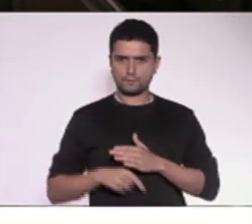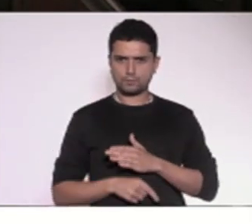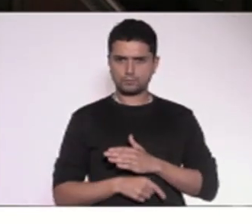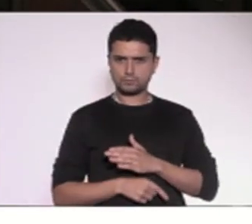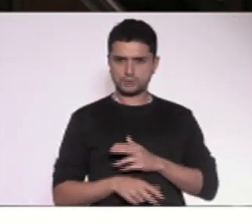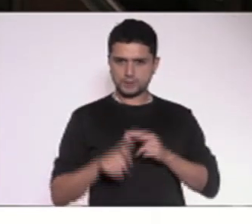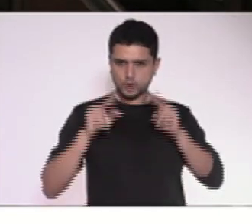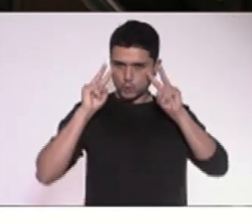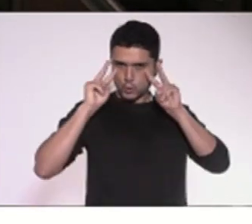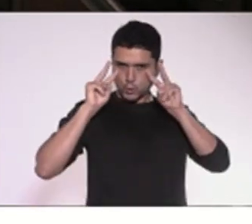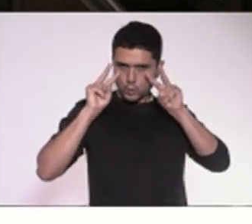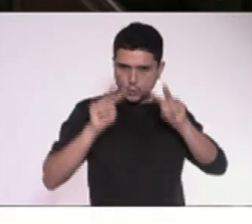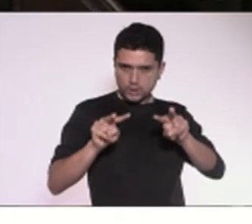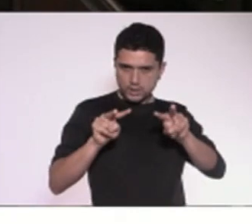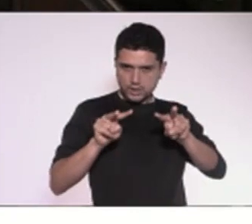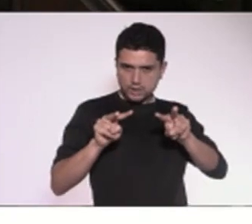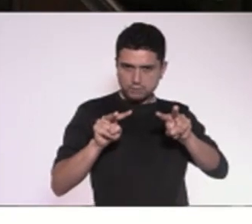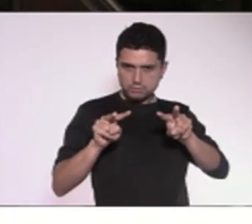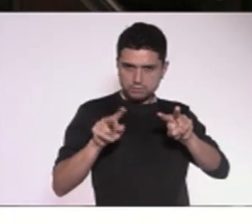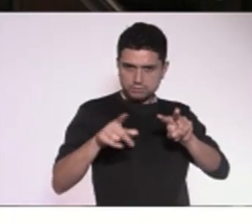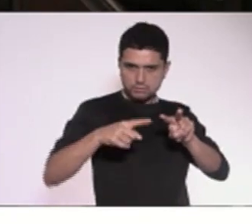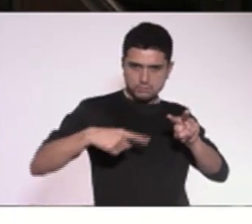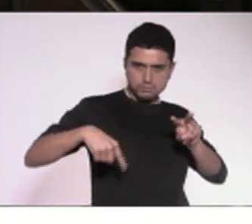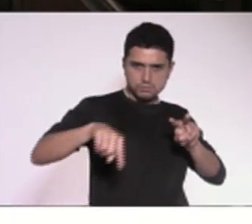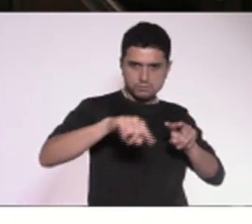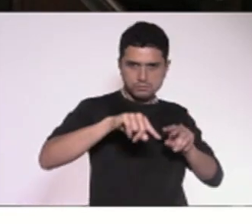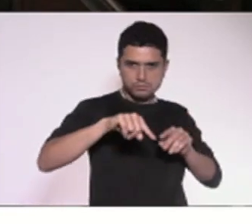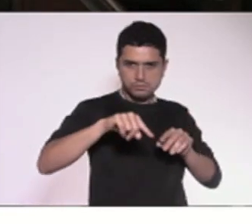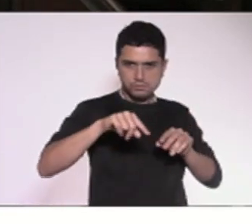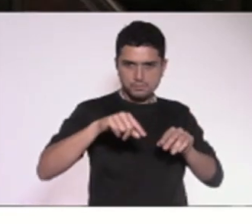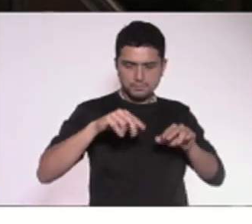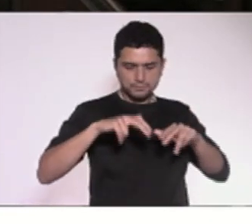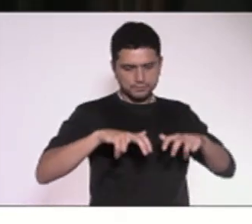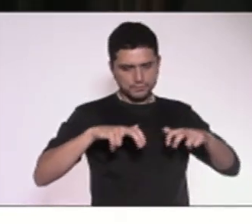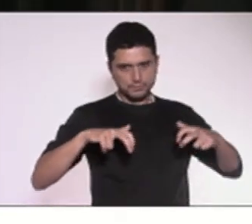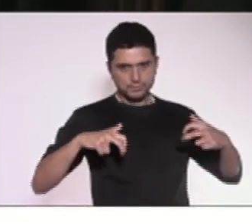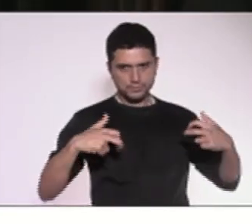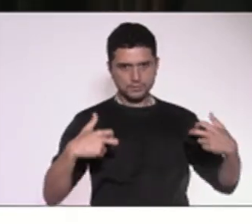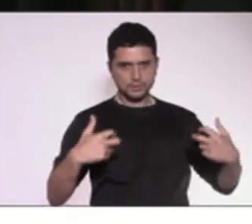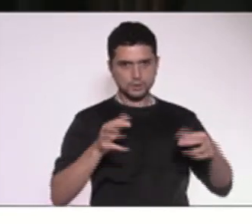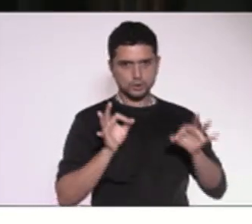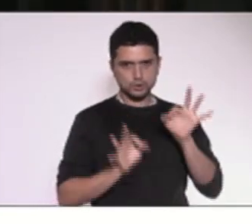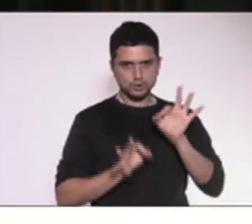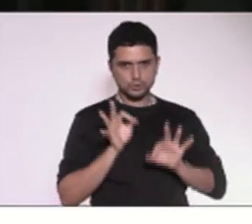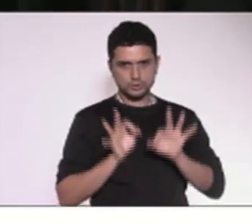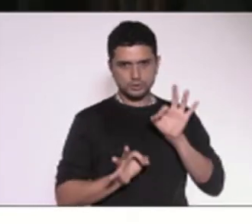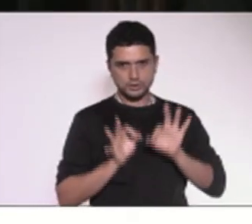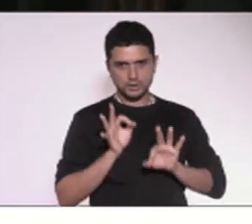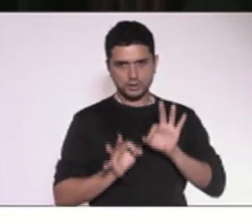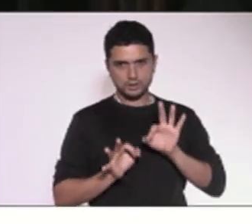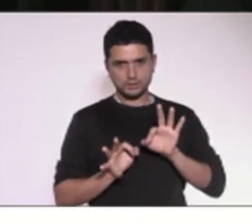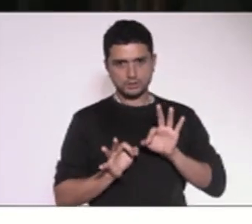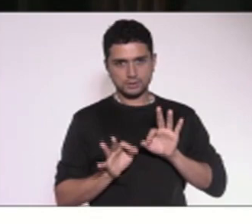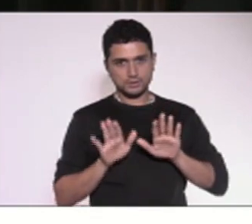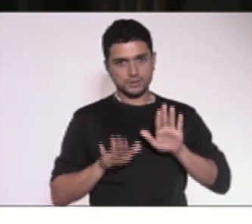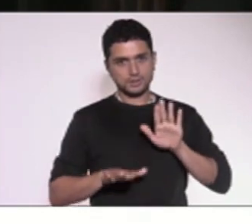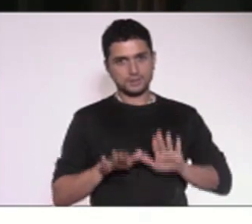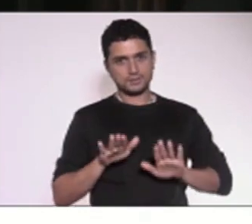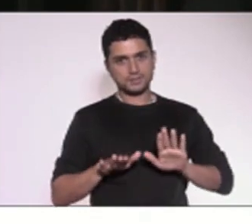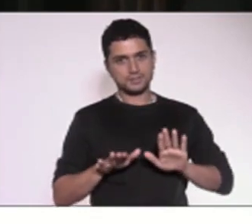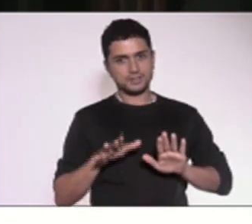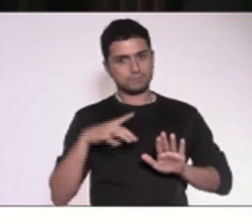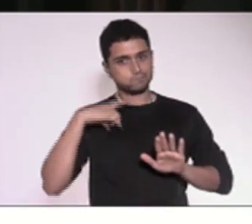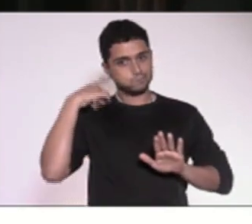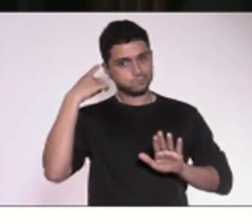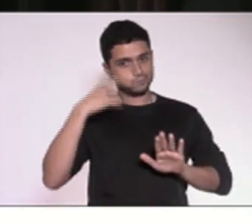olhar firme ao corpo de jurados, fazia muitas vezes o defensor público tremer diante da